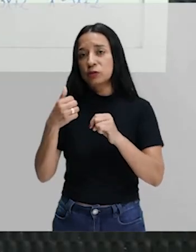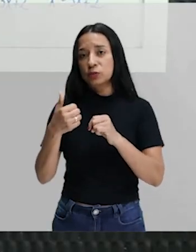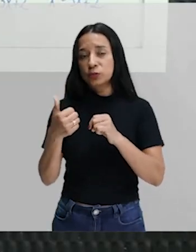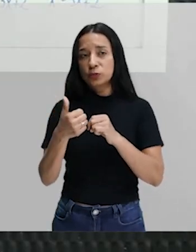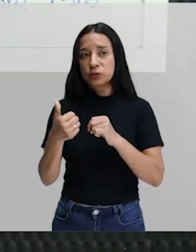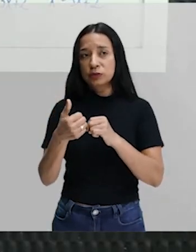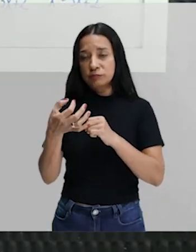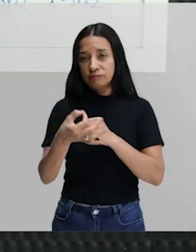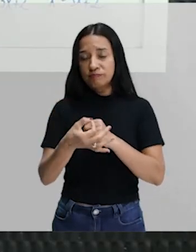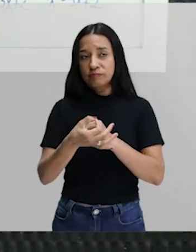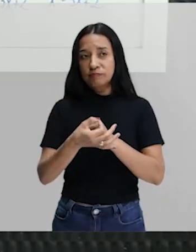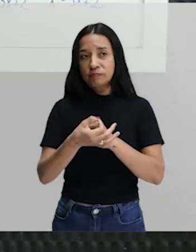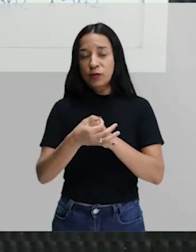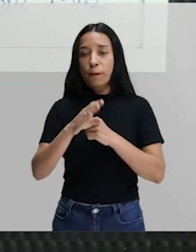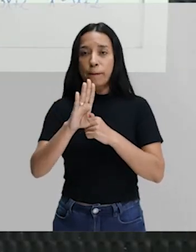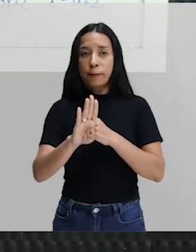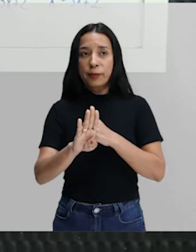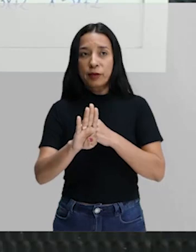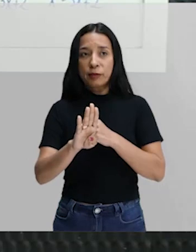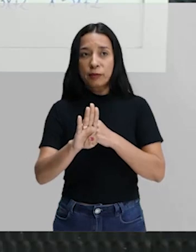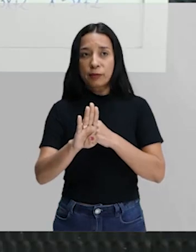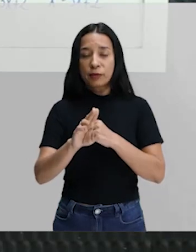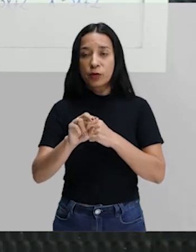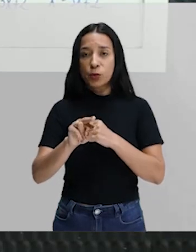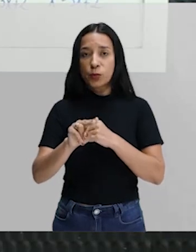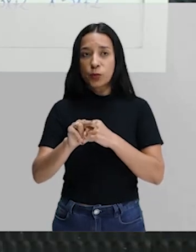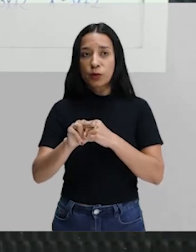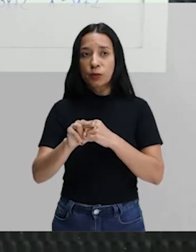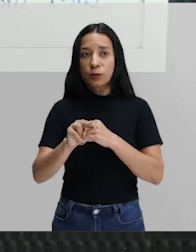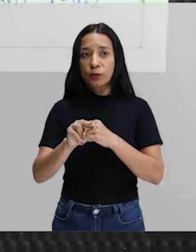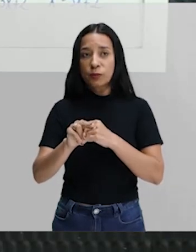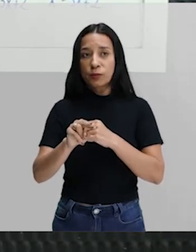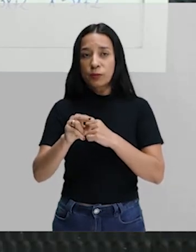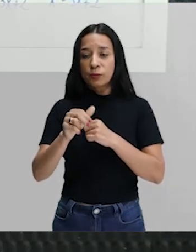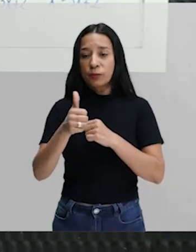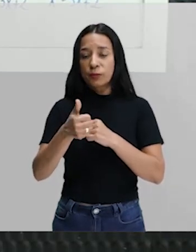Certo? Então, você tem que o B é igual a 15.